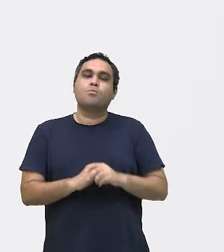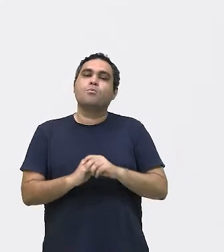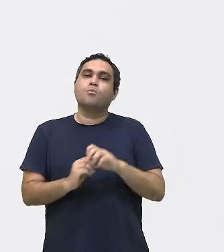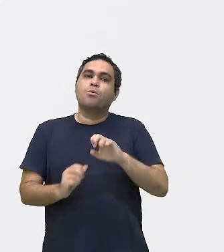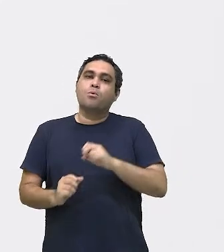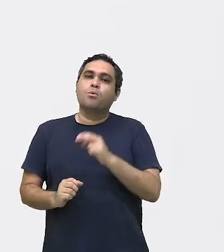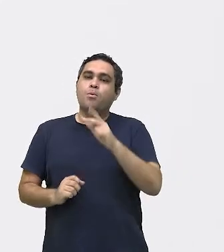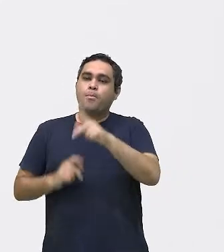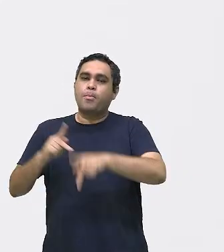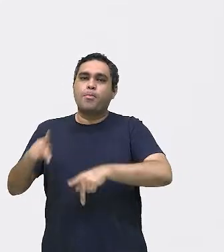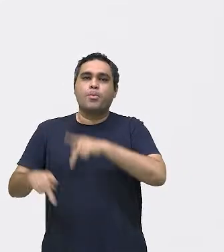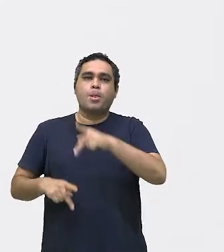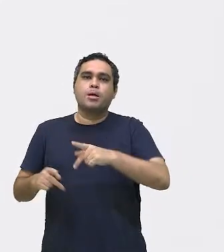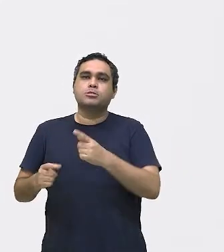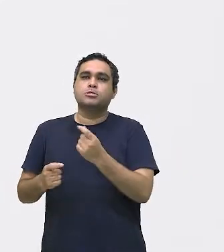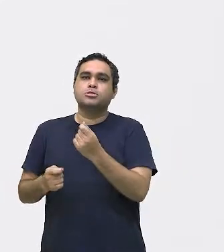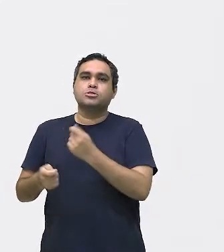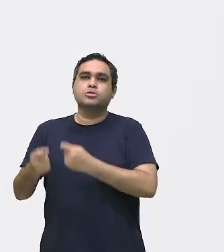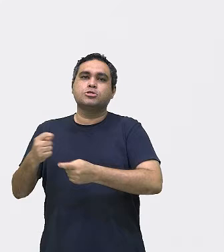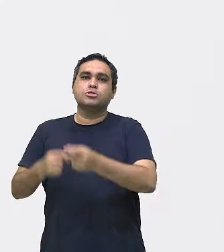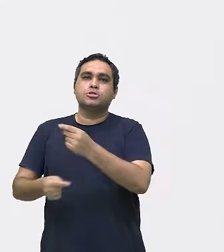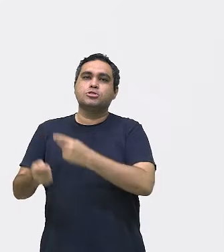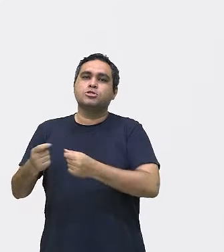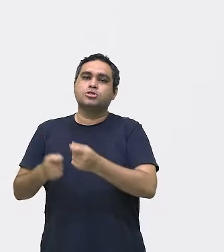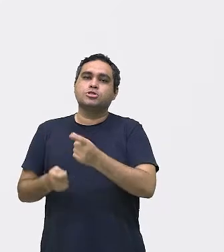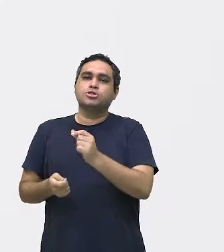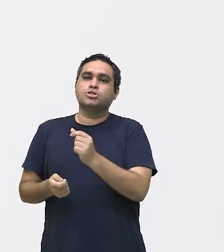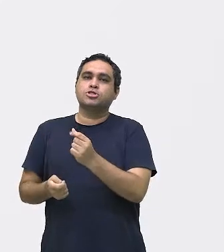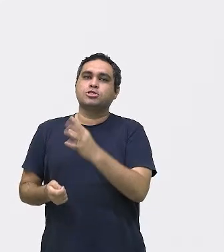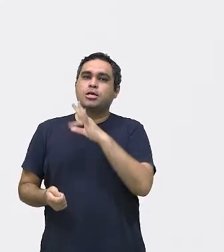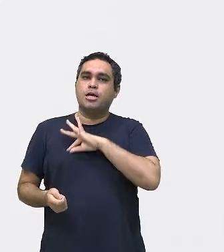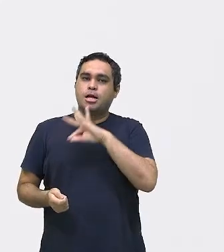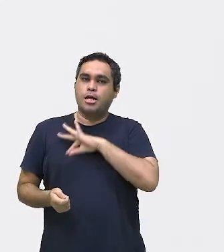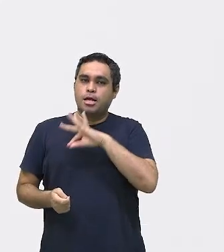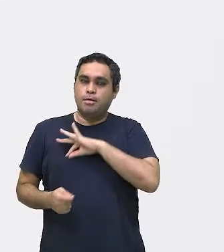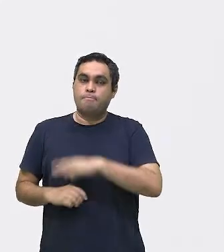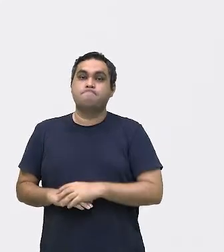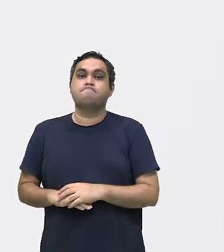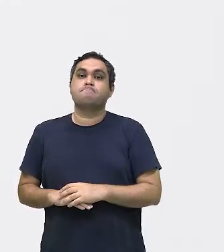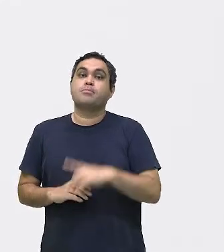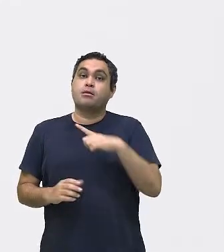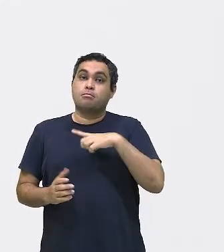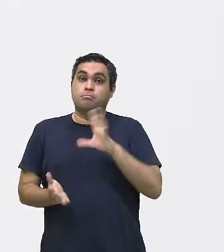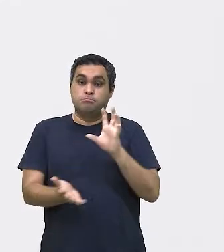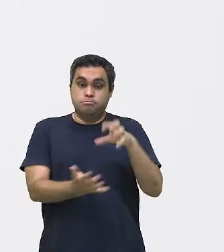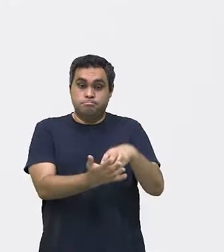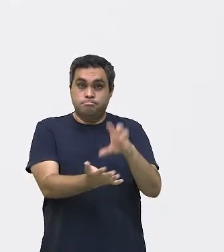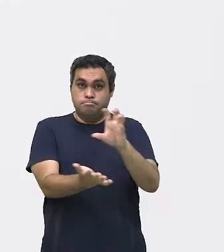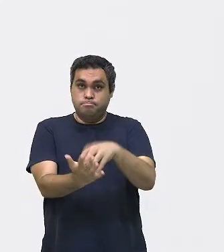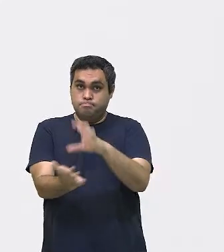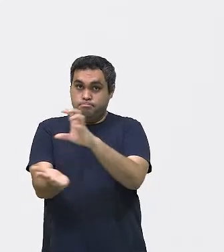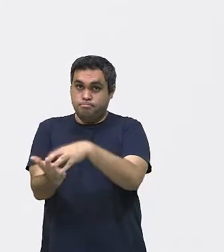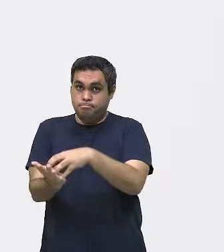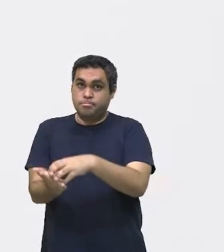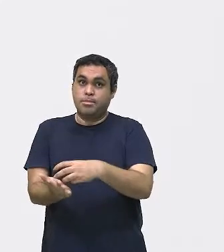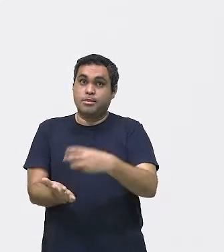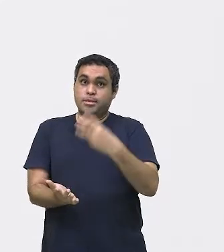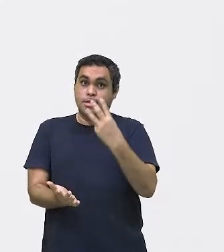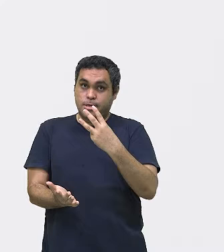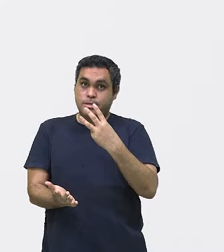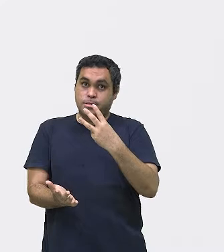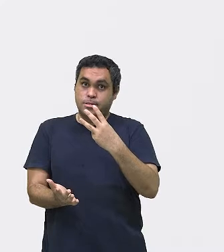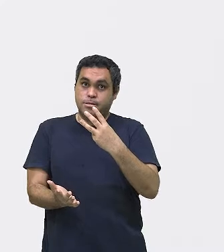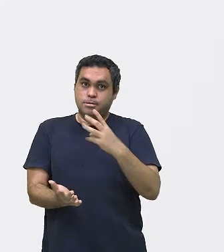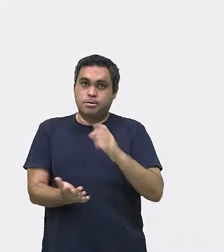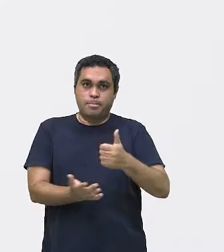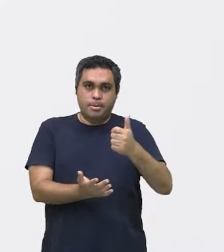população economicamente ativa estão distribuídos nos 3 setores da economia. E aí nós